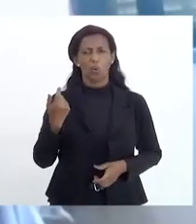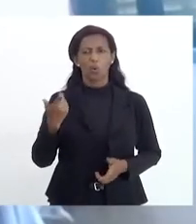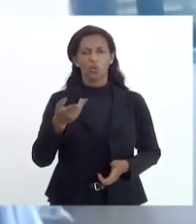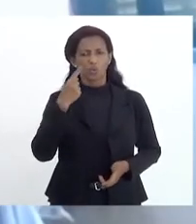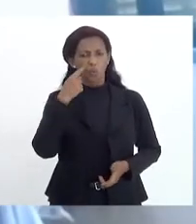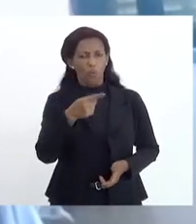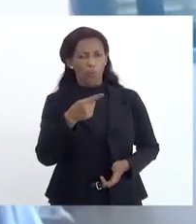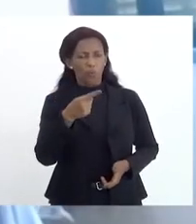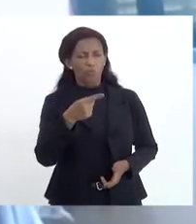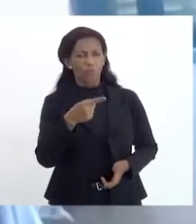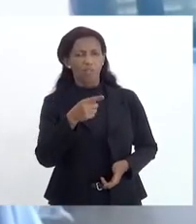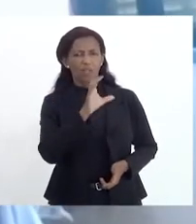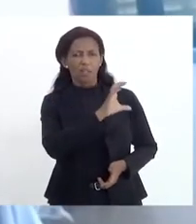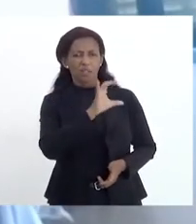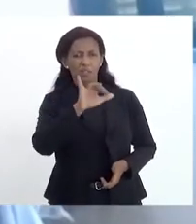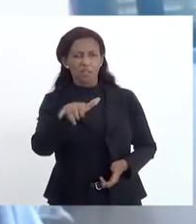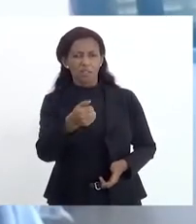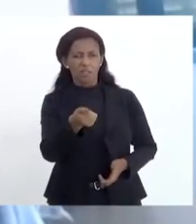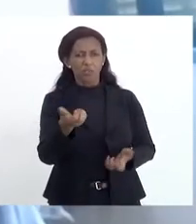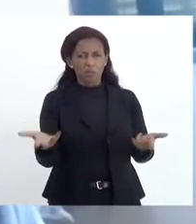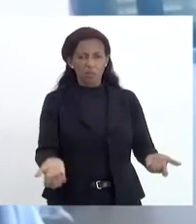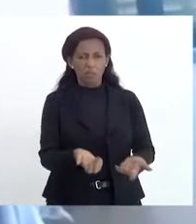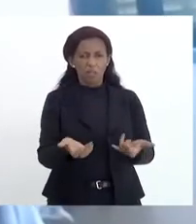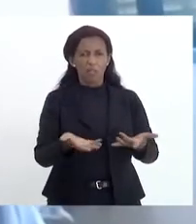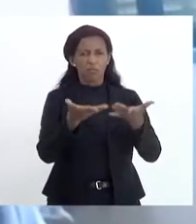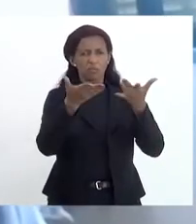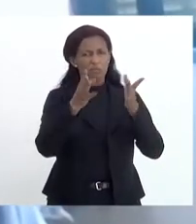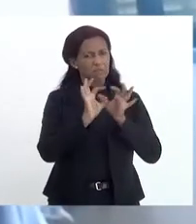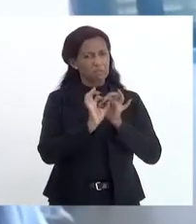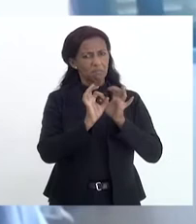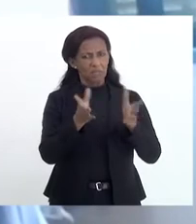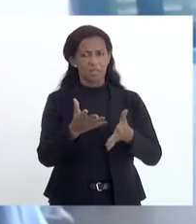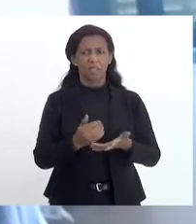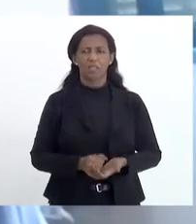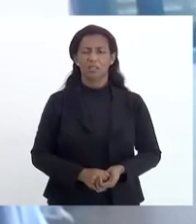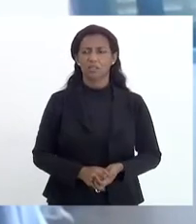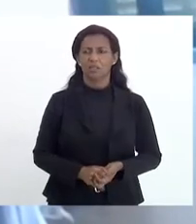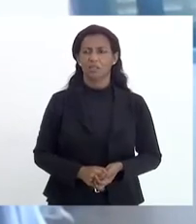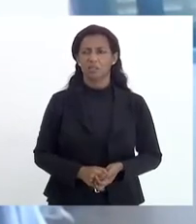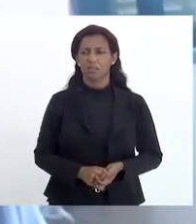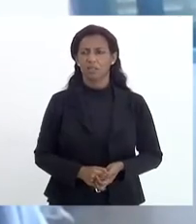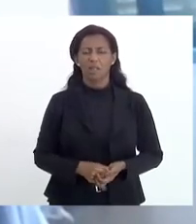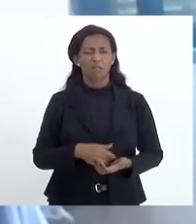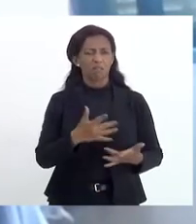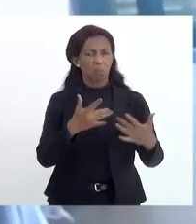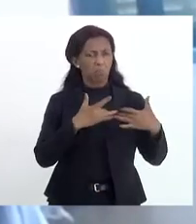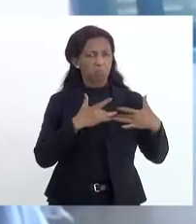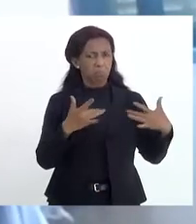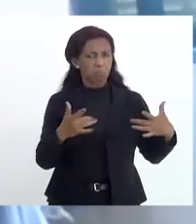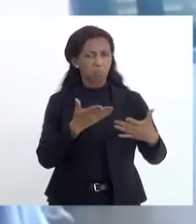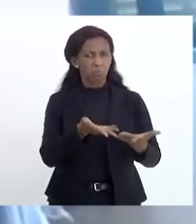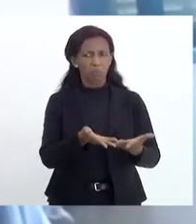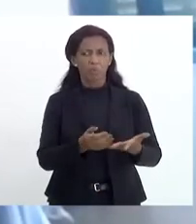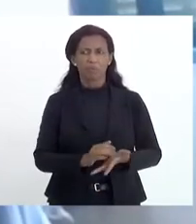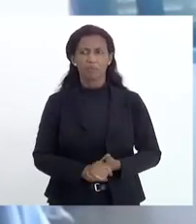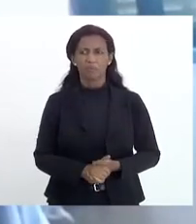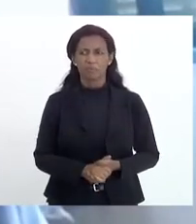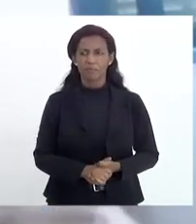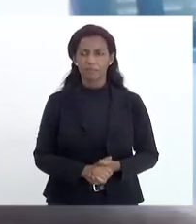enaltecer a liberdade dessa forma tão ampla, e tão solidária e